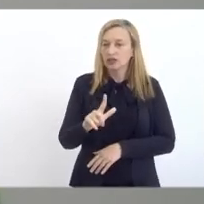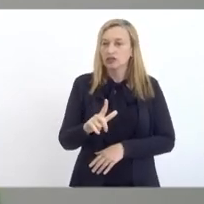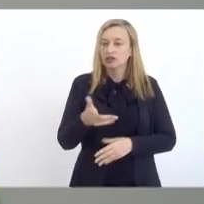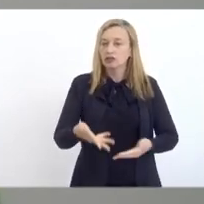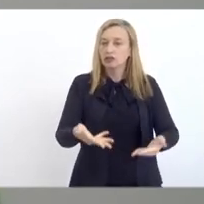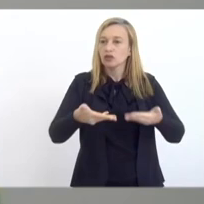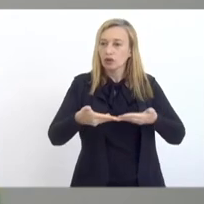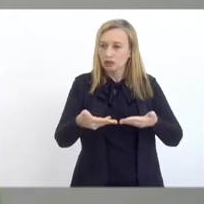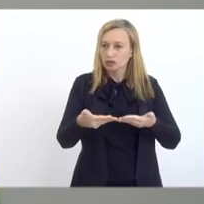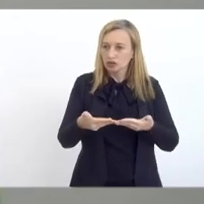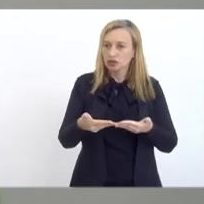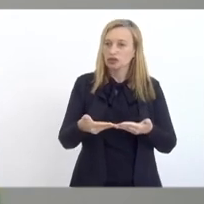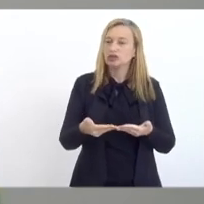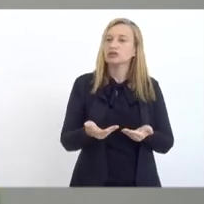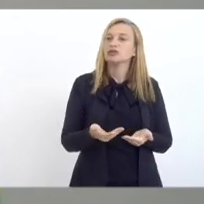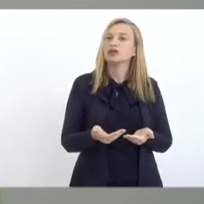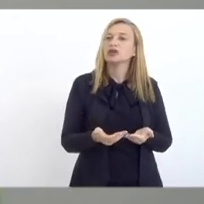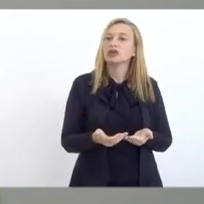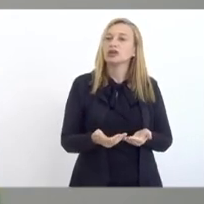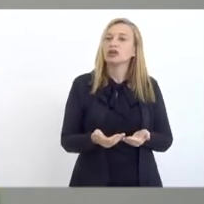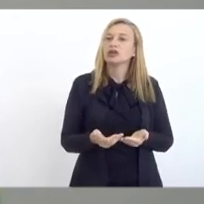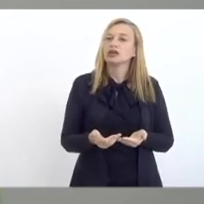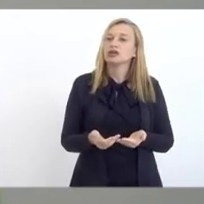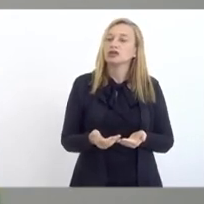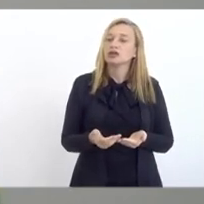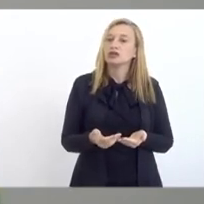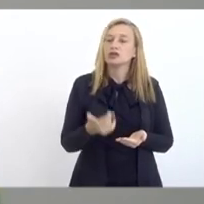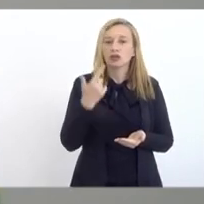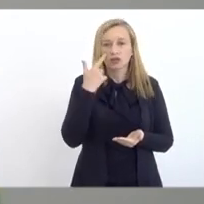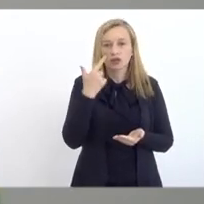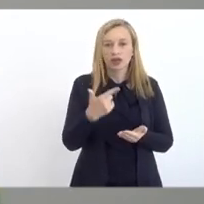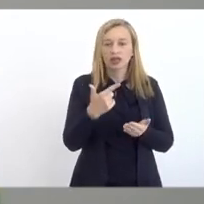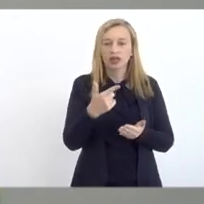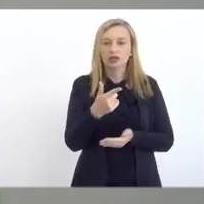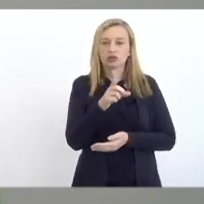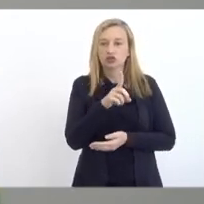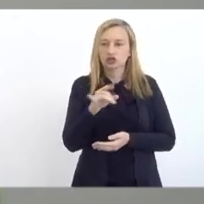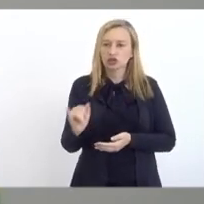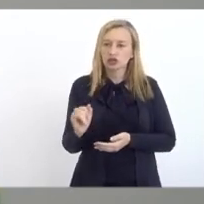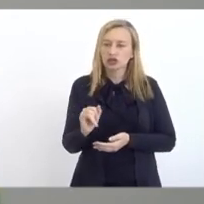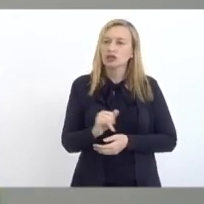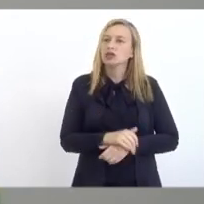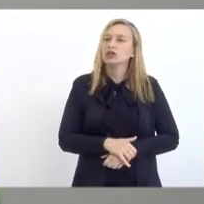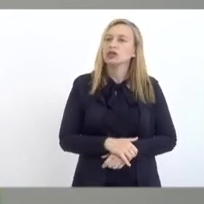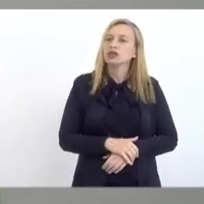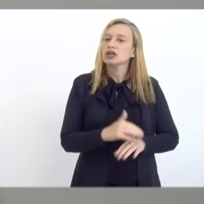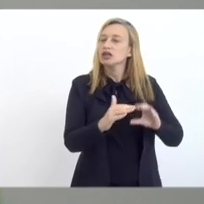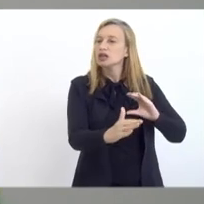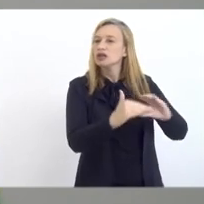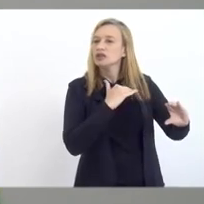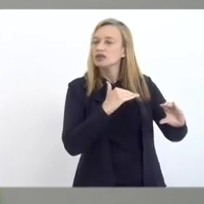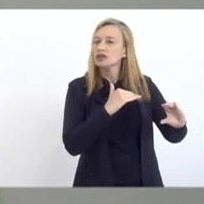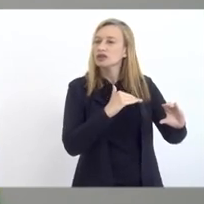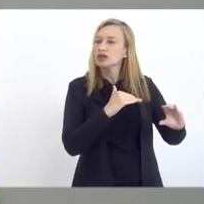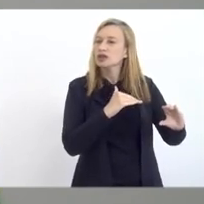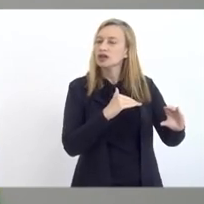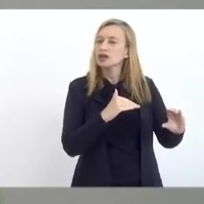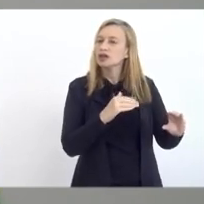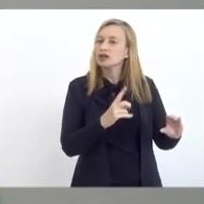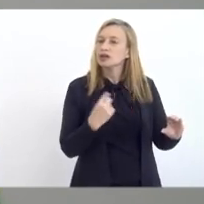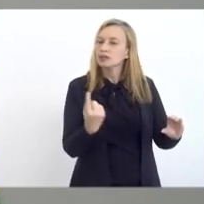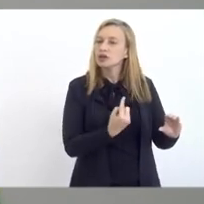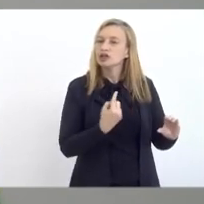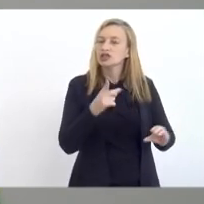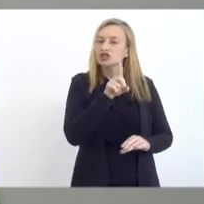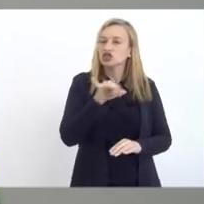fornece, então, e aqui é um... Vou me ater aqui nas datas, né? Então, ele envia, via processo para a gente, né, no